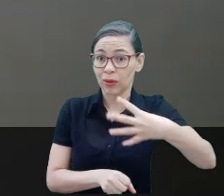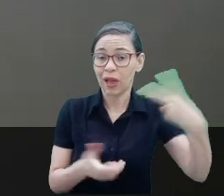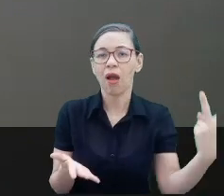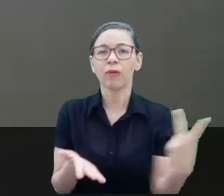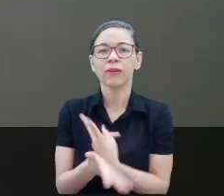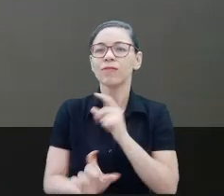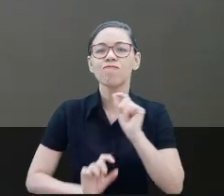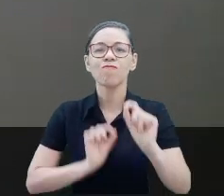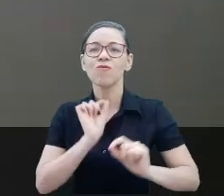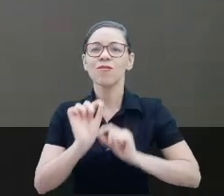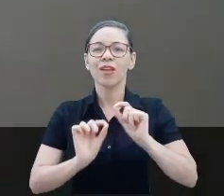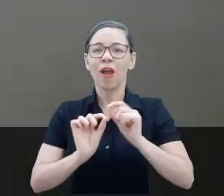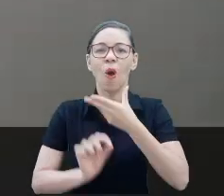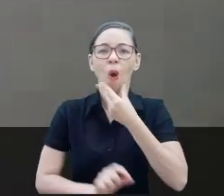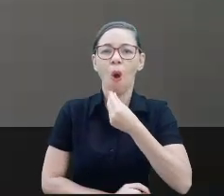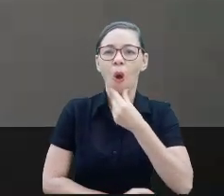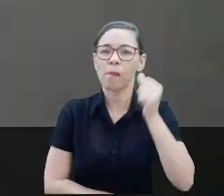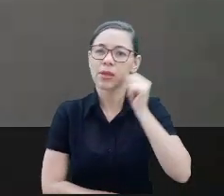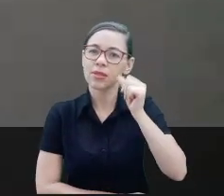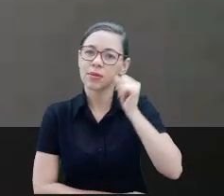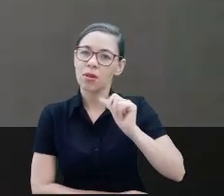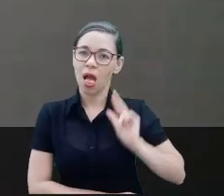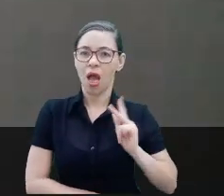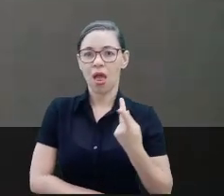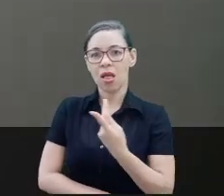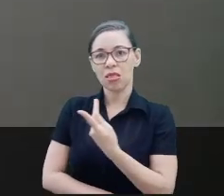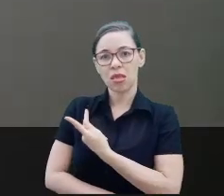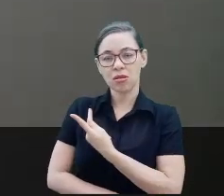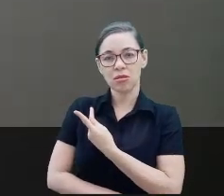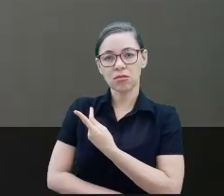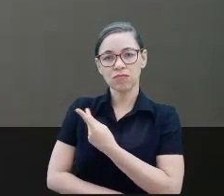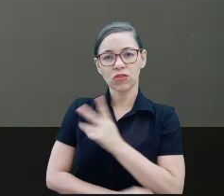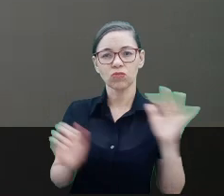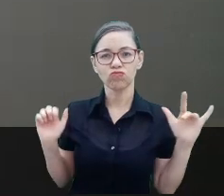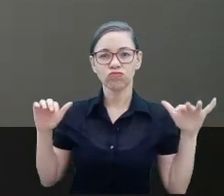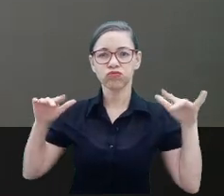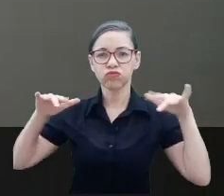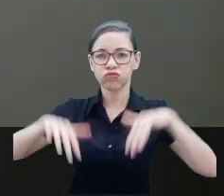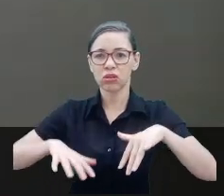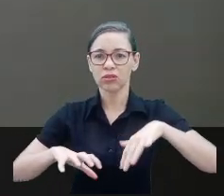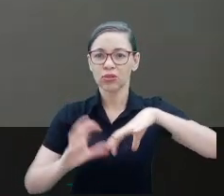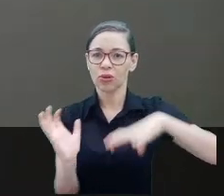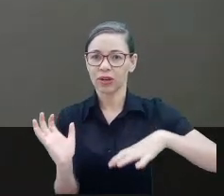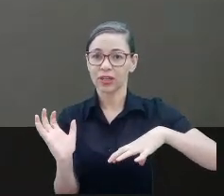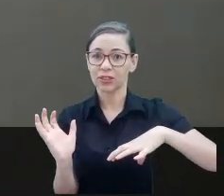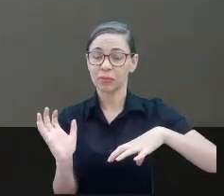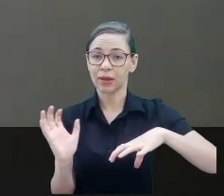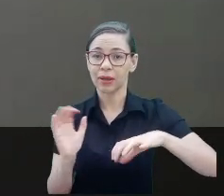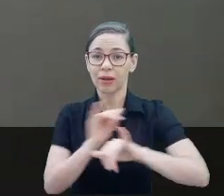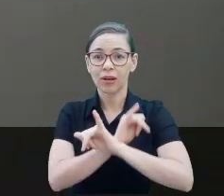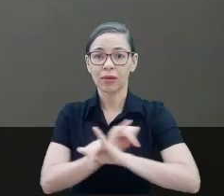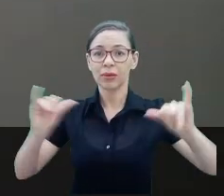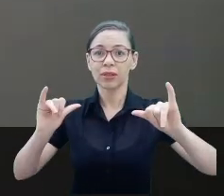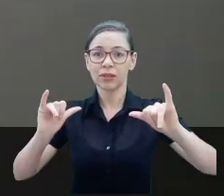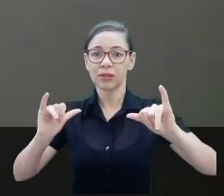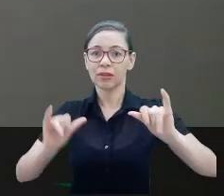mulheres trans, travestis, homens trans, se reuniram, né, no Congresso Nacional para lançar a campanha Travesti Respeito.